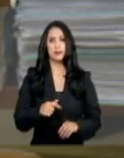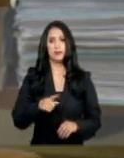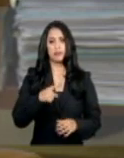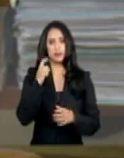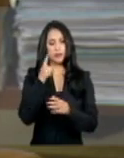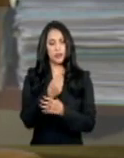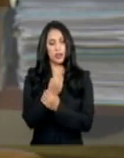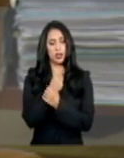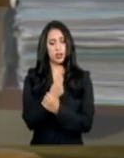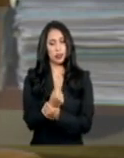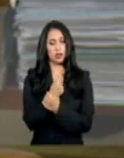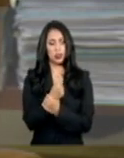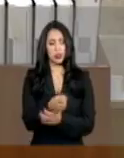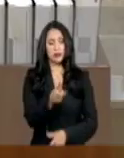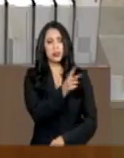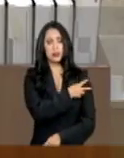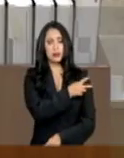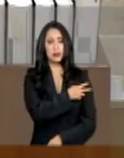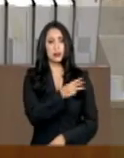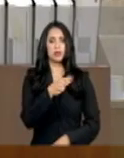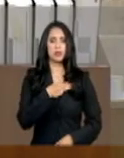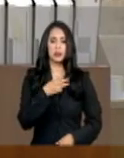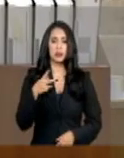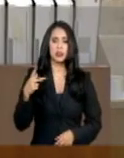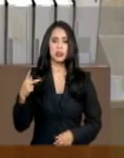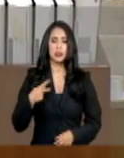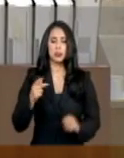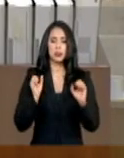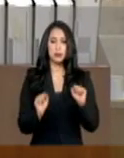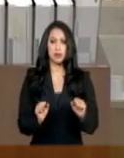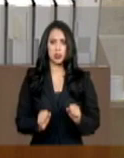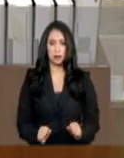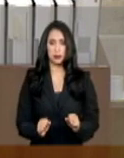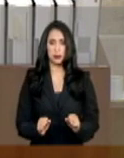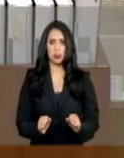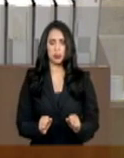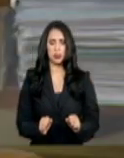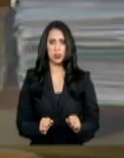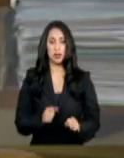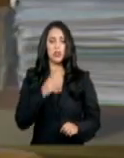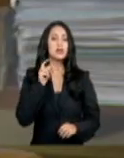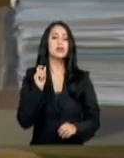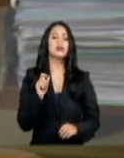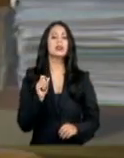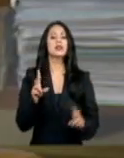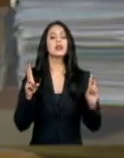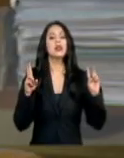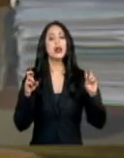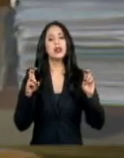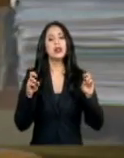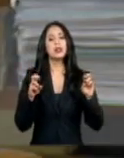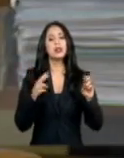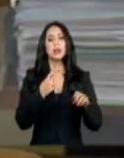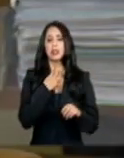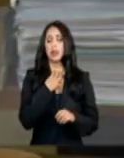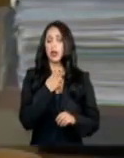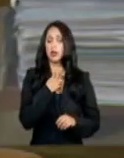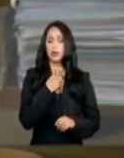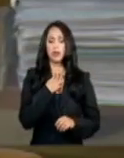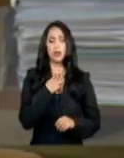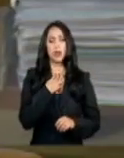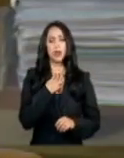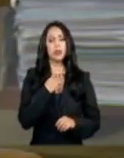em favor do chefe do ministério público essa possibilidade dizendo o seguinte aspas não cabe ao banco do brasil